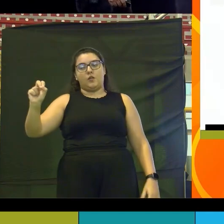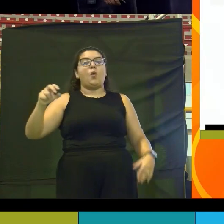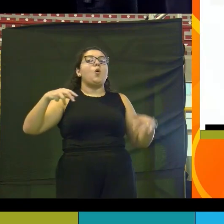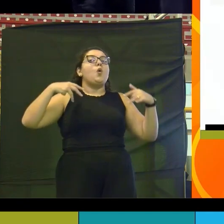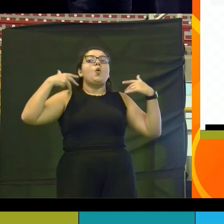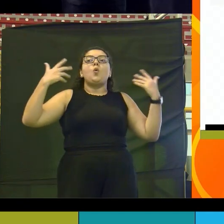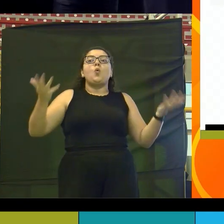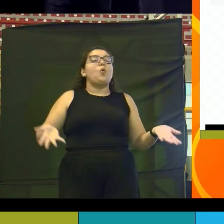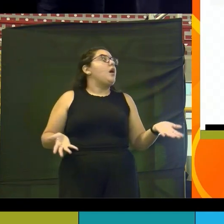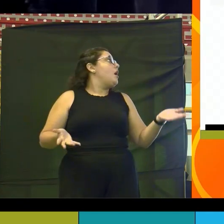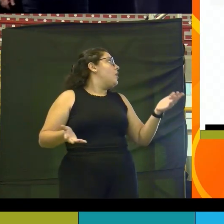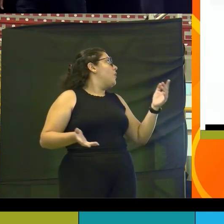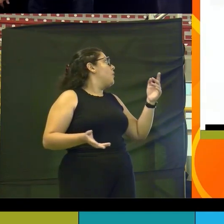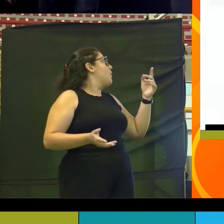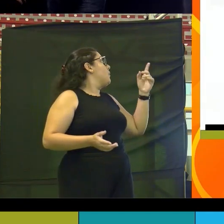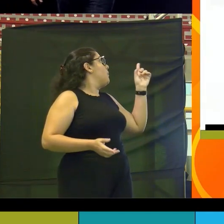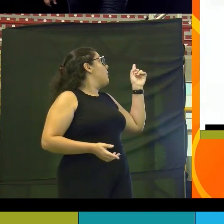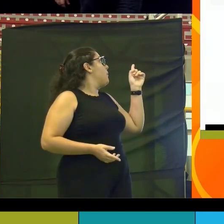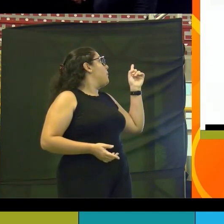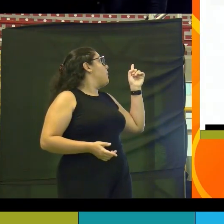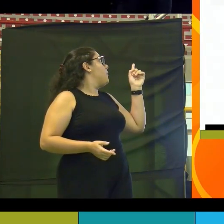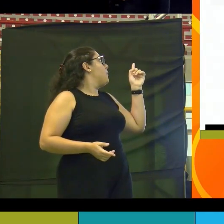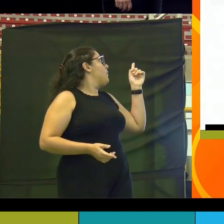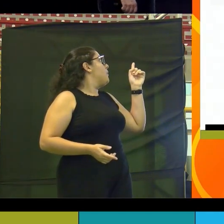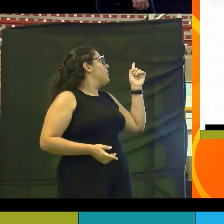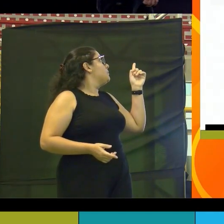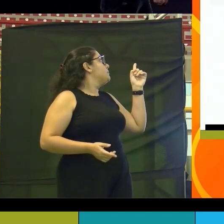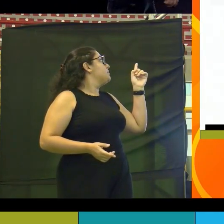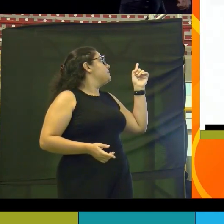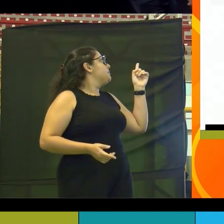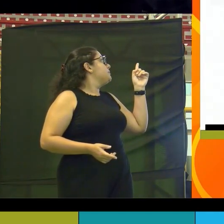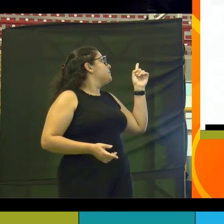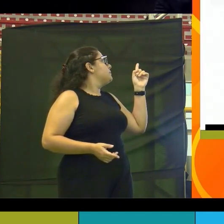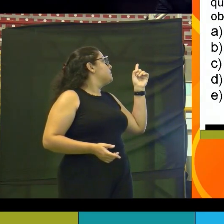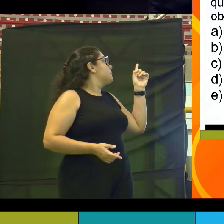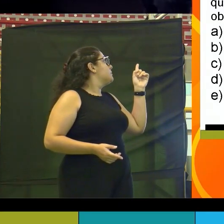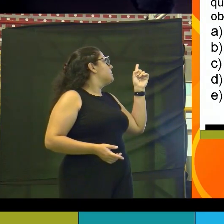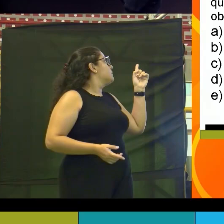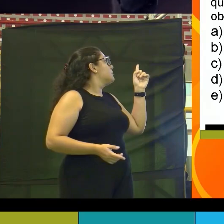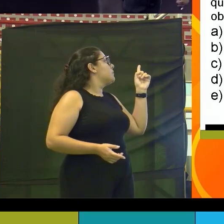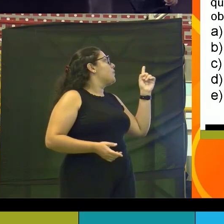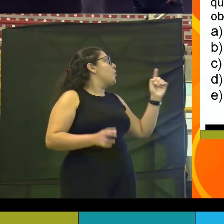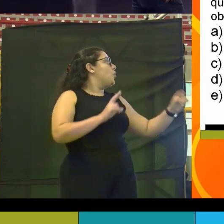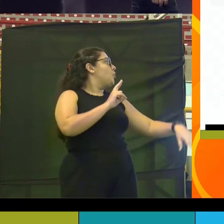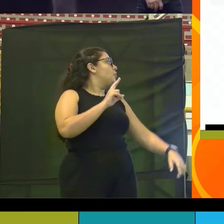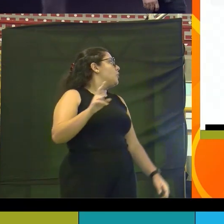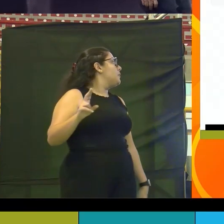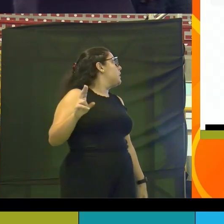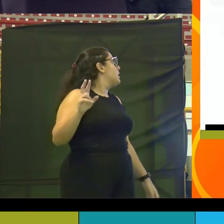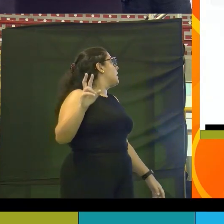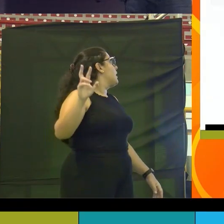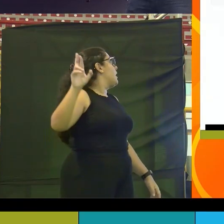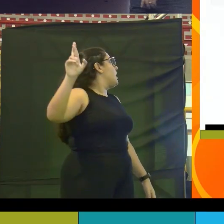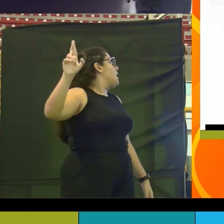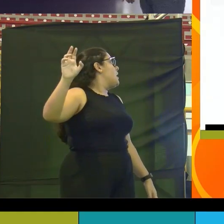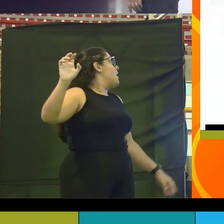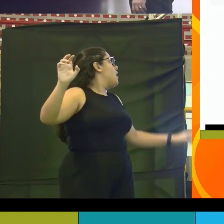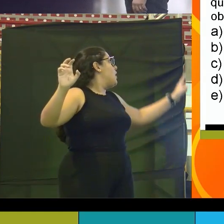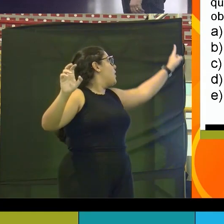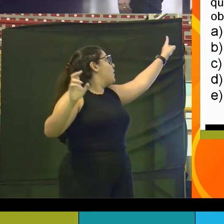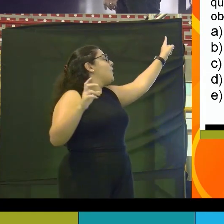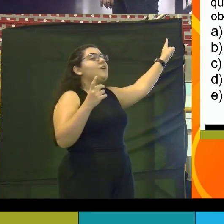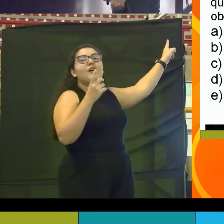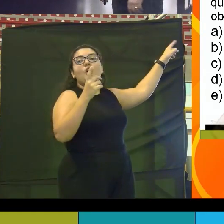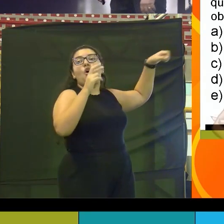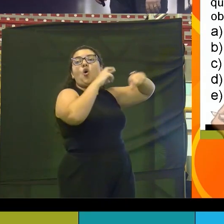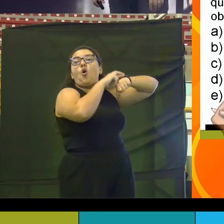aqui que está entre esses dois valores? O retículo, o quê? Endoplasmático, correto? No caso,